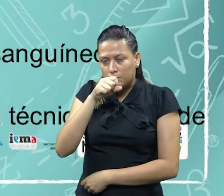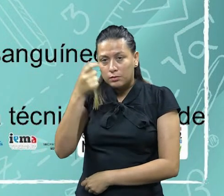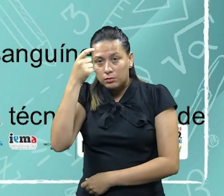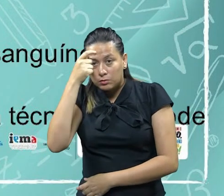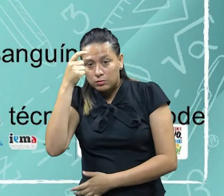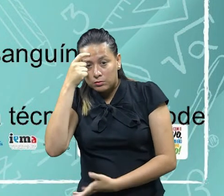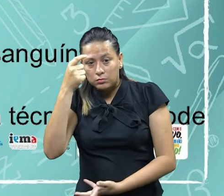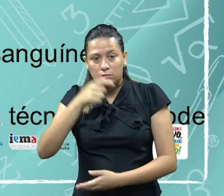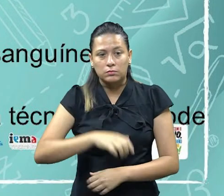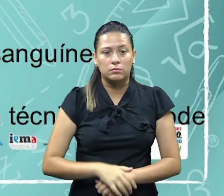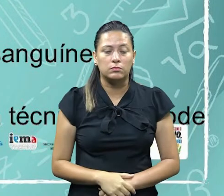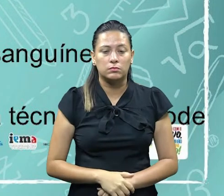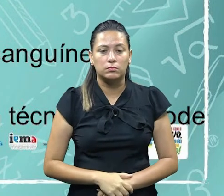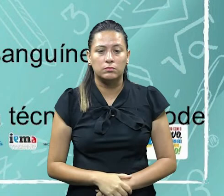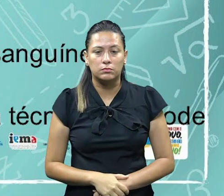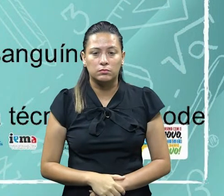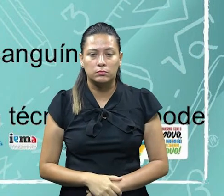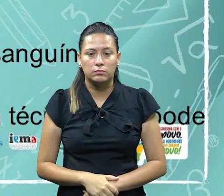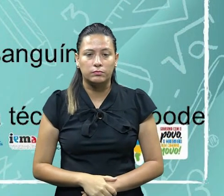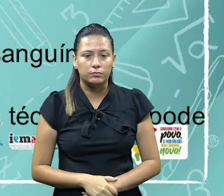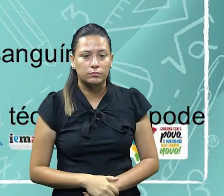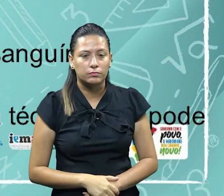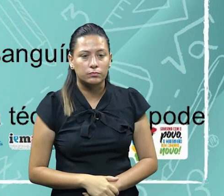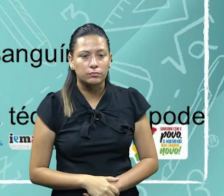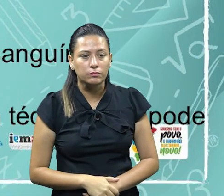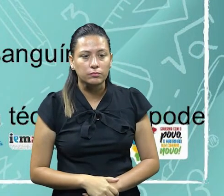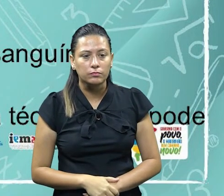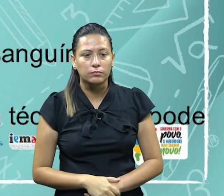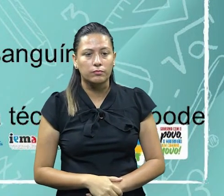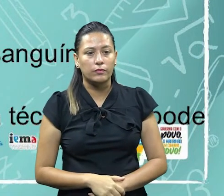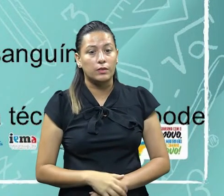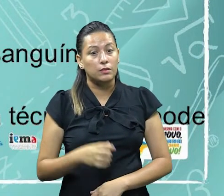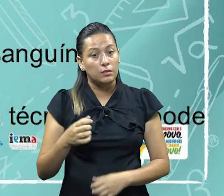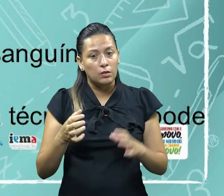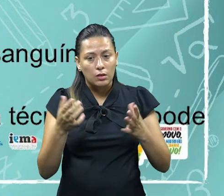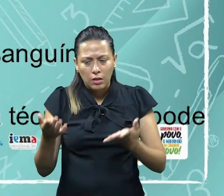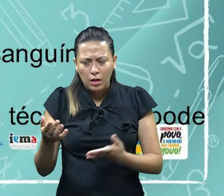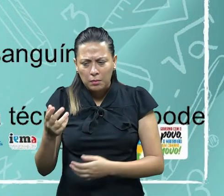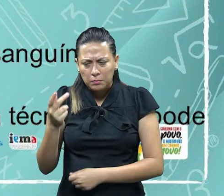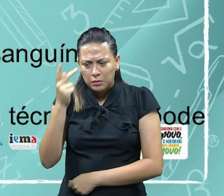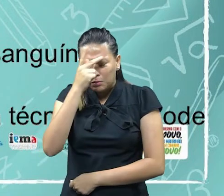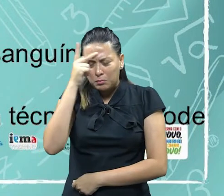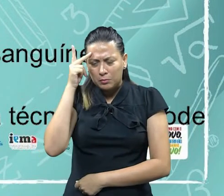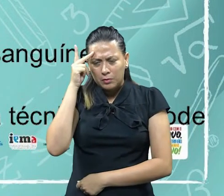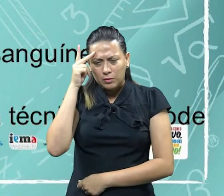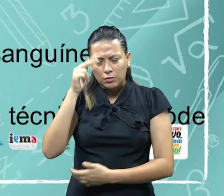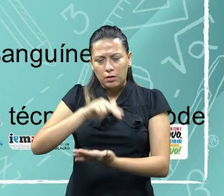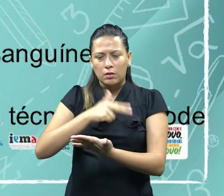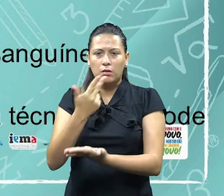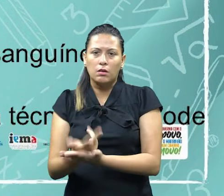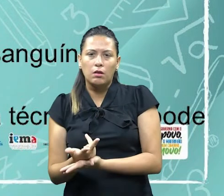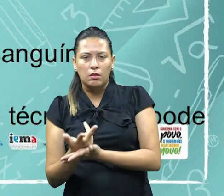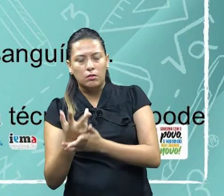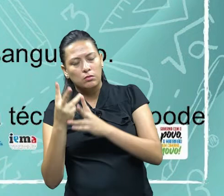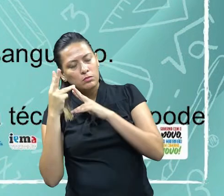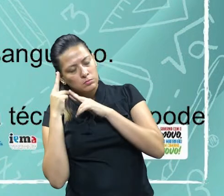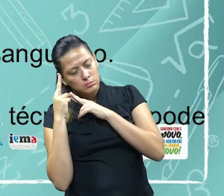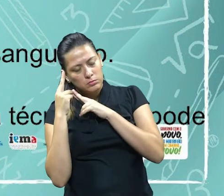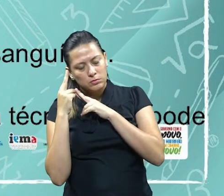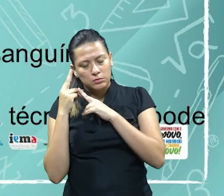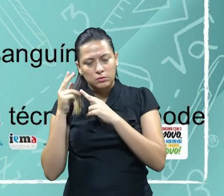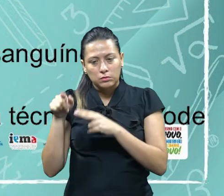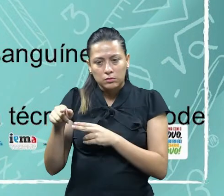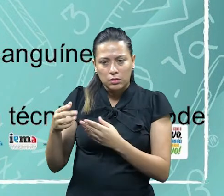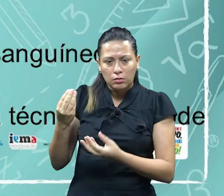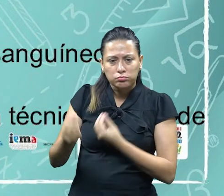não. Mas também, caso, tá, avalie a situação se a vítima estiver inconsciente. Se perceber que a vítima